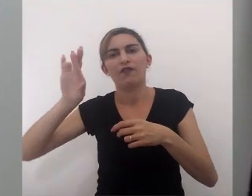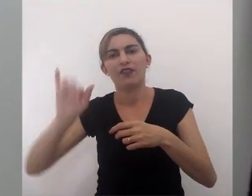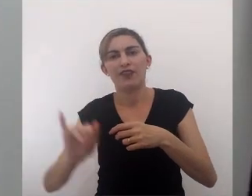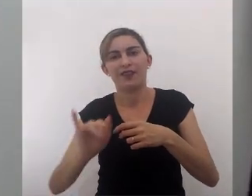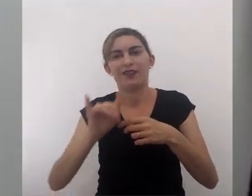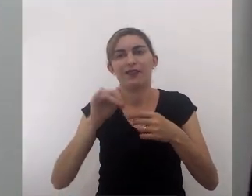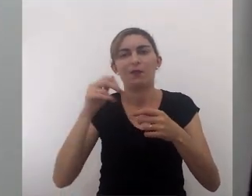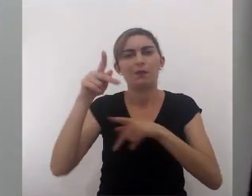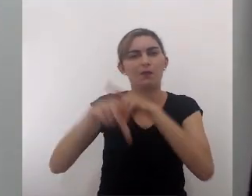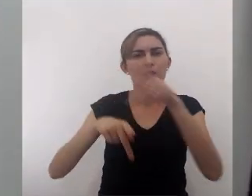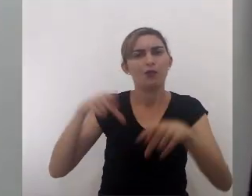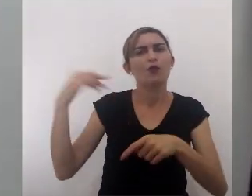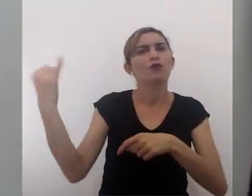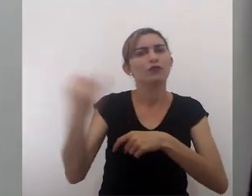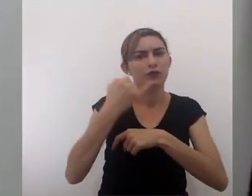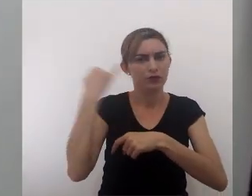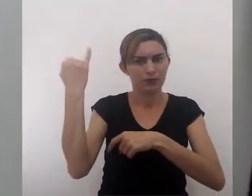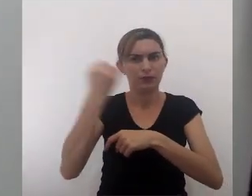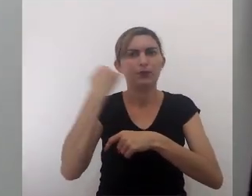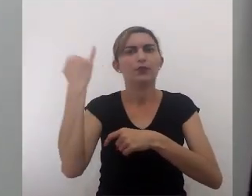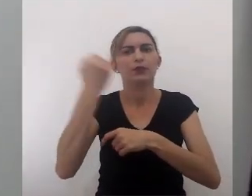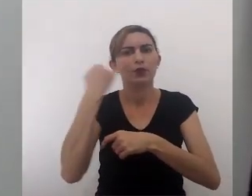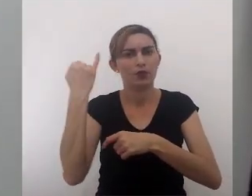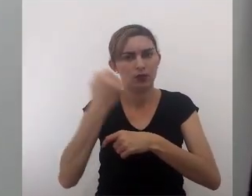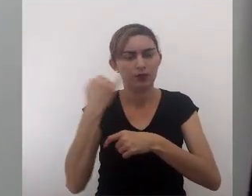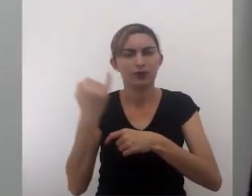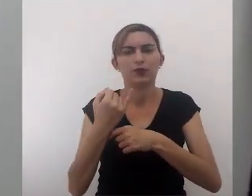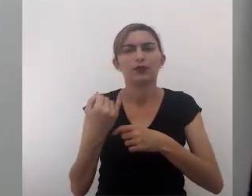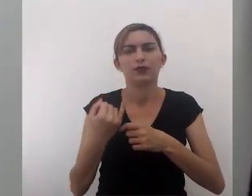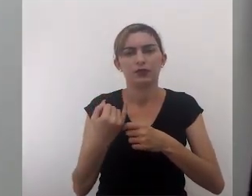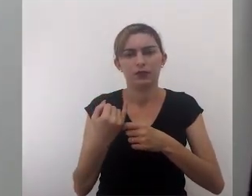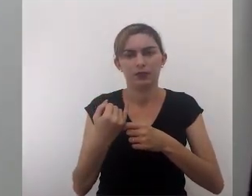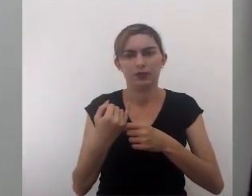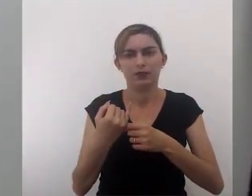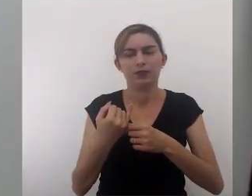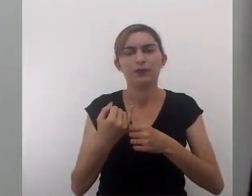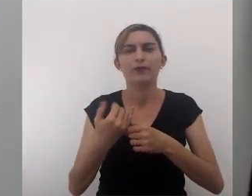teve importância muito significativa,